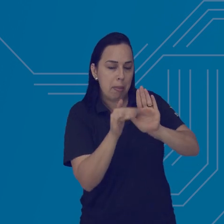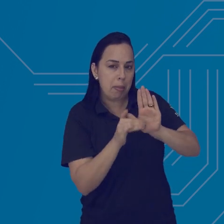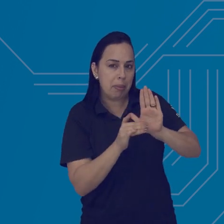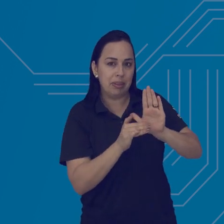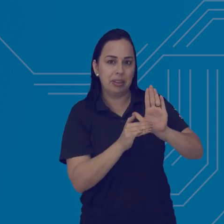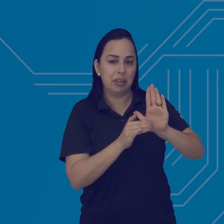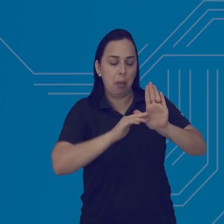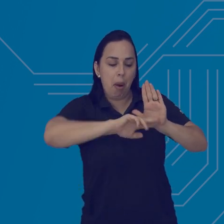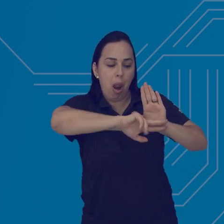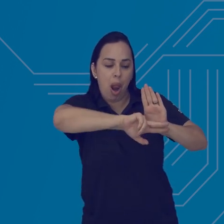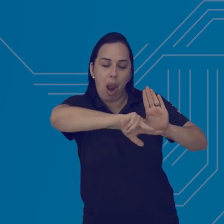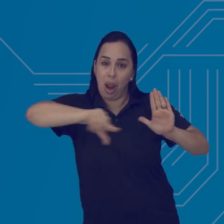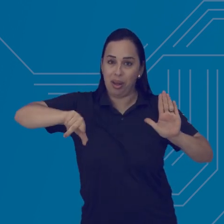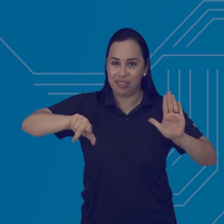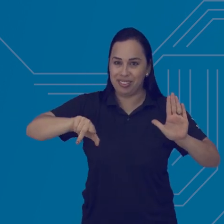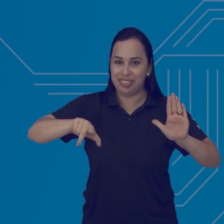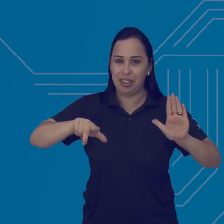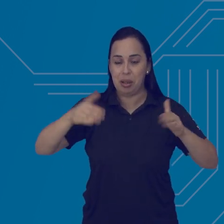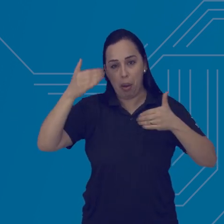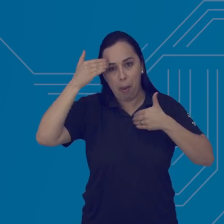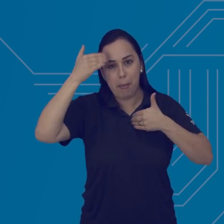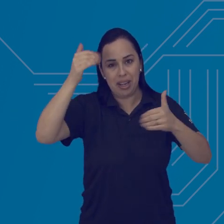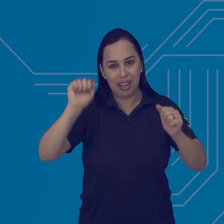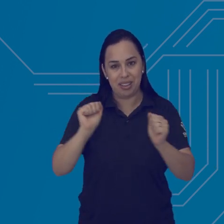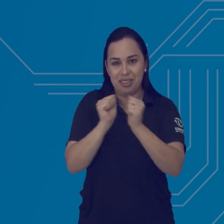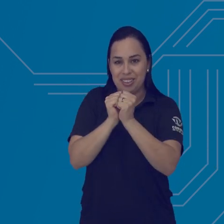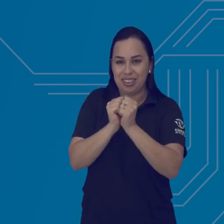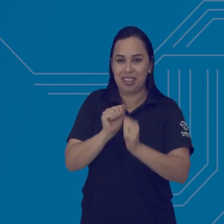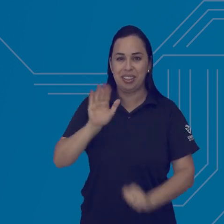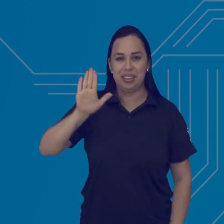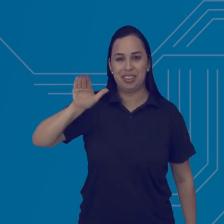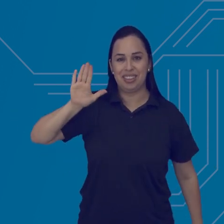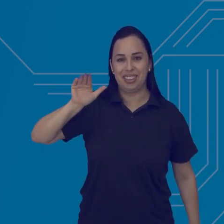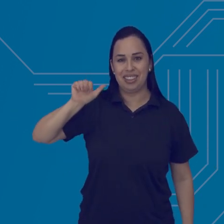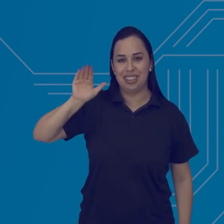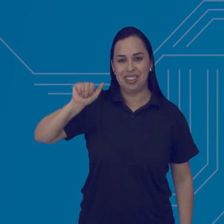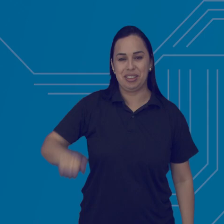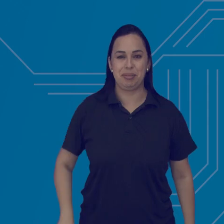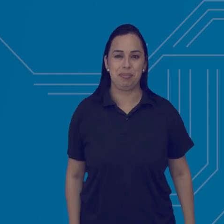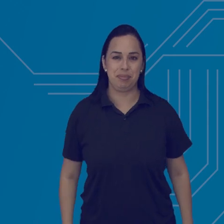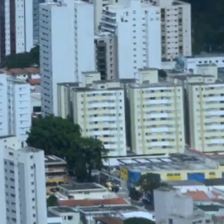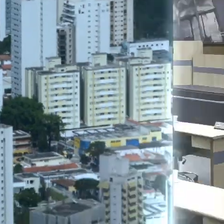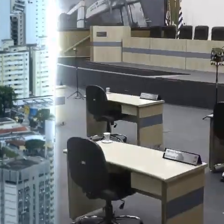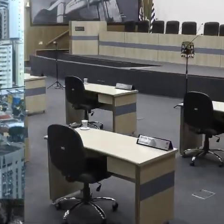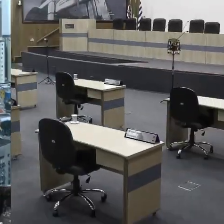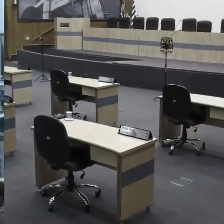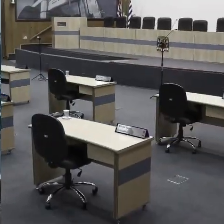bem variada por sinal. Muito obrigada pela companhia e até a próxima. Até mais!